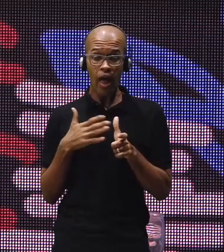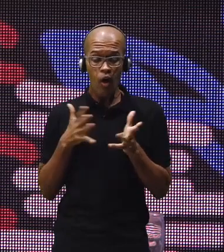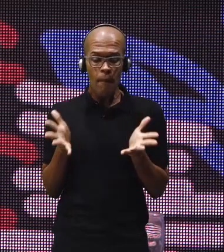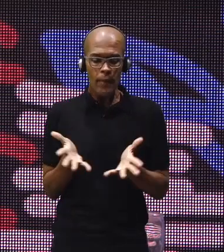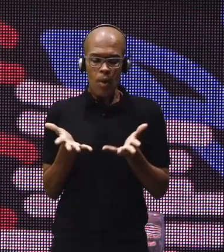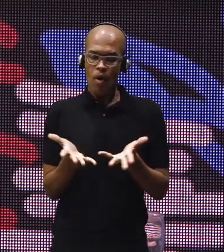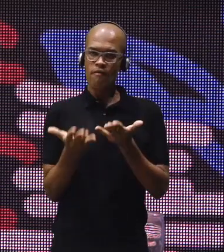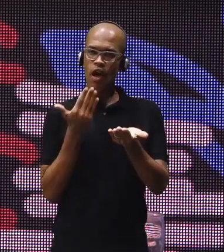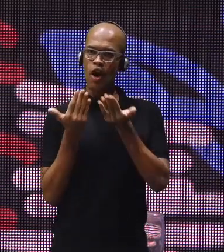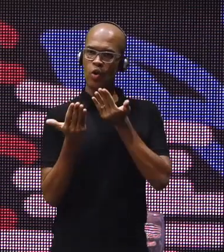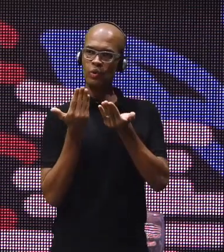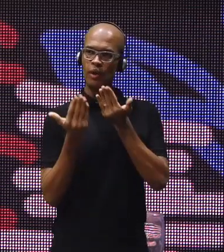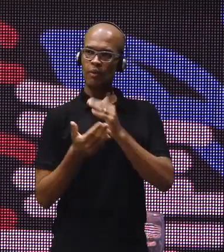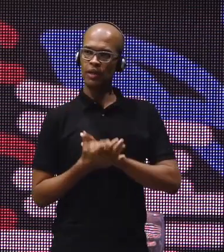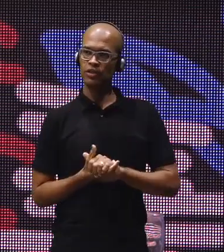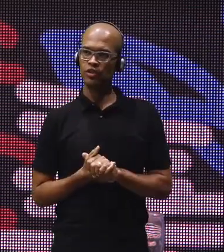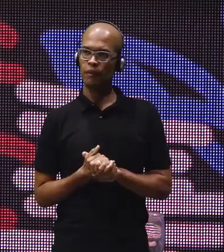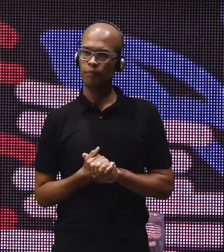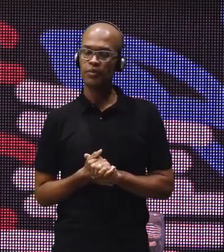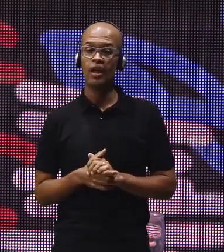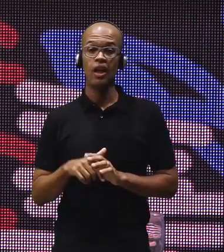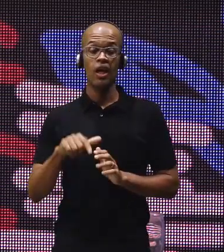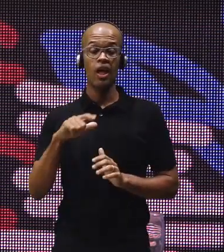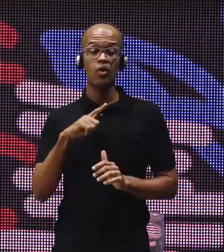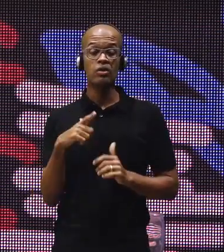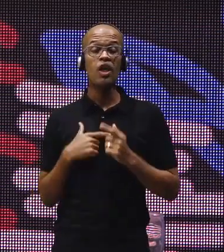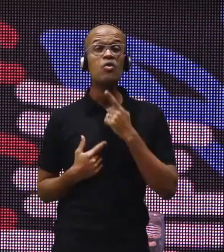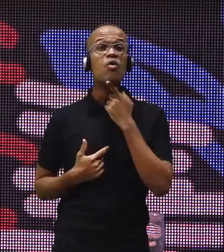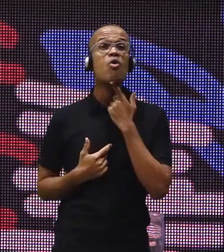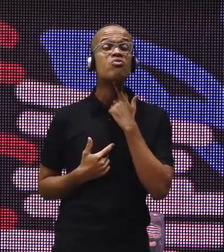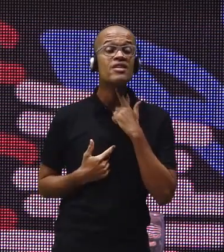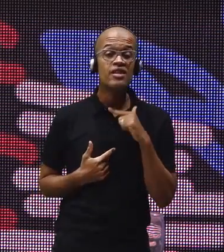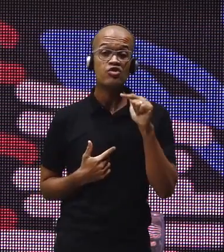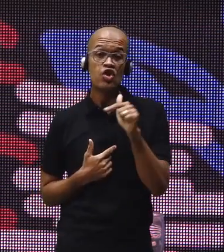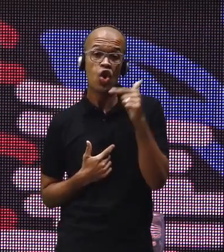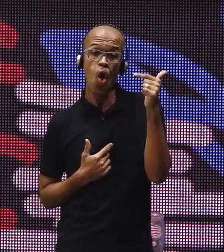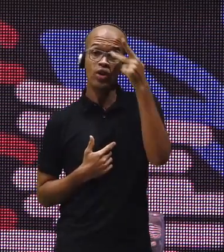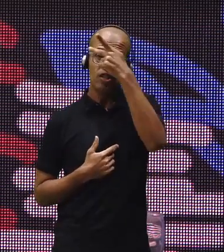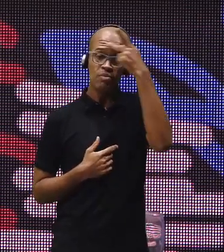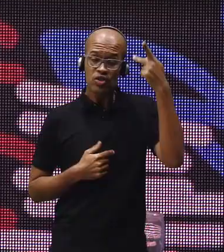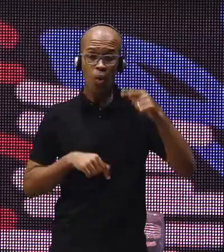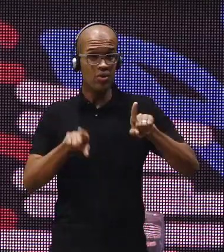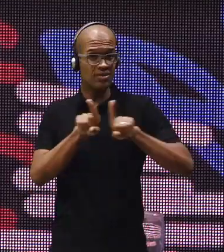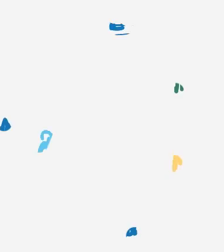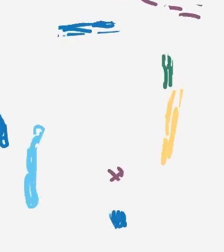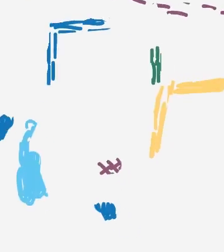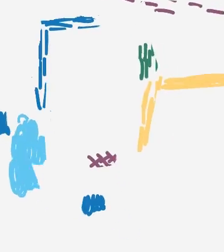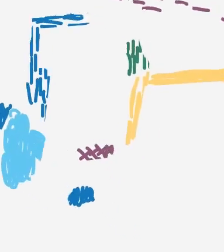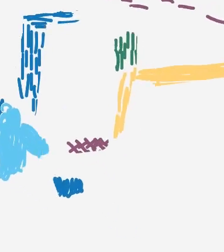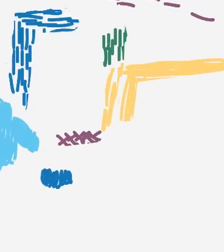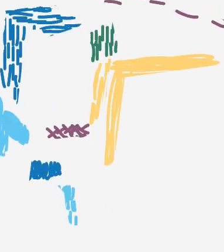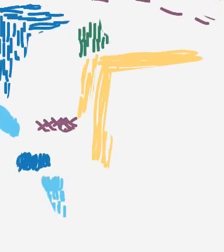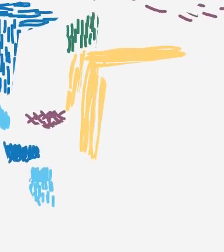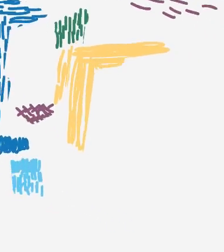esse debate. E eu tenho um desejo de que outras pessoas também façam o mesmo.